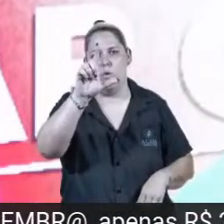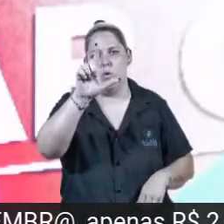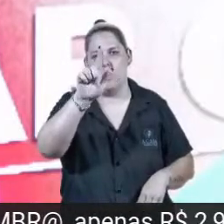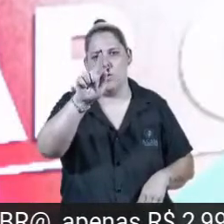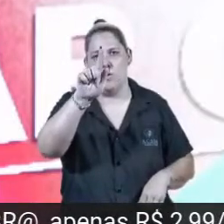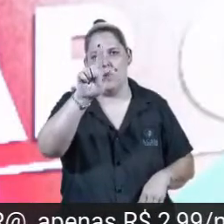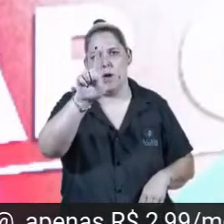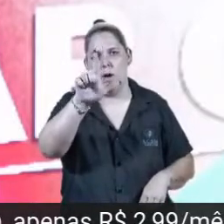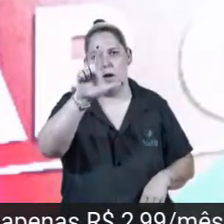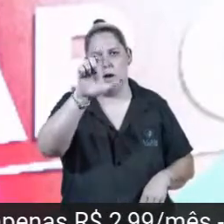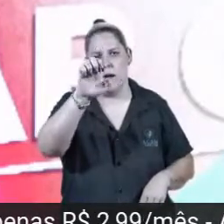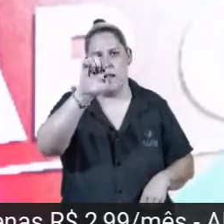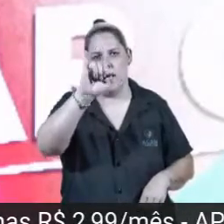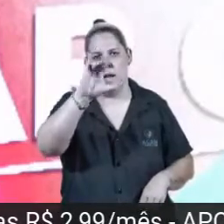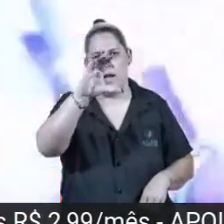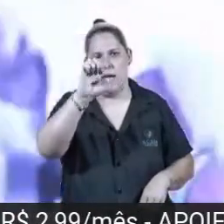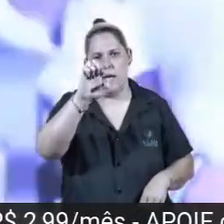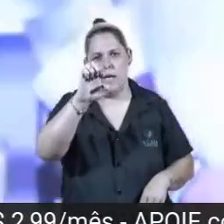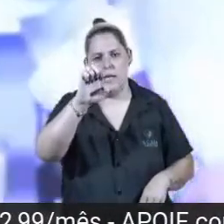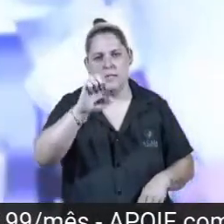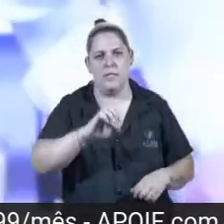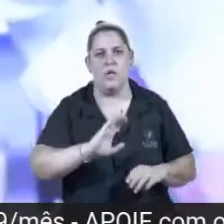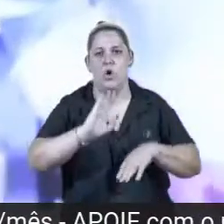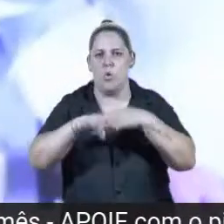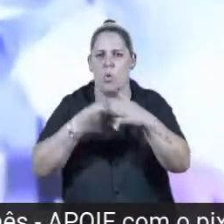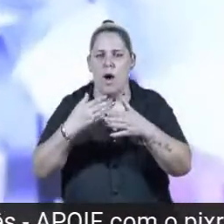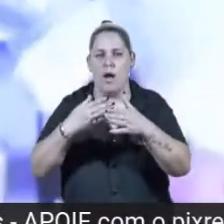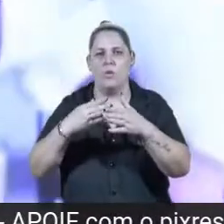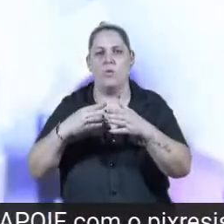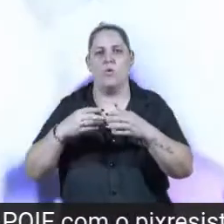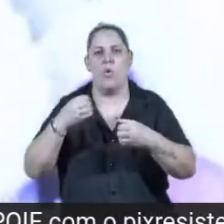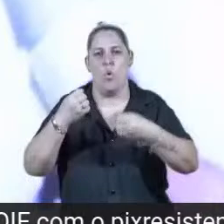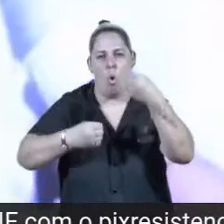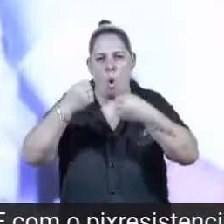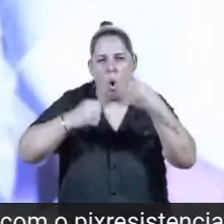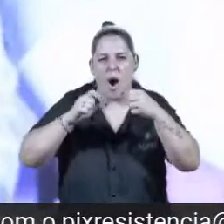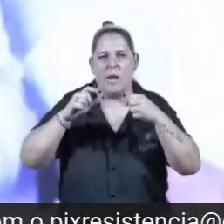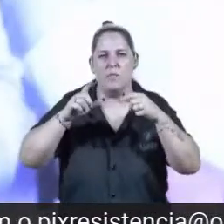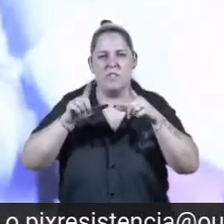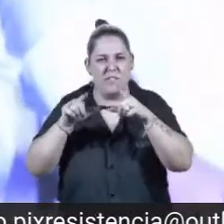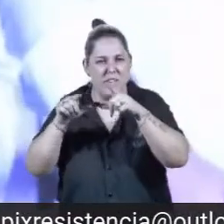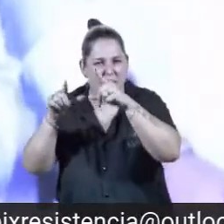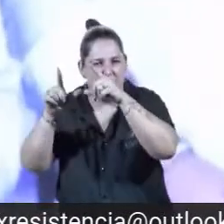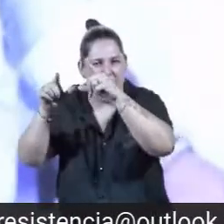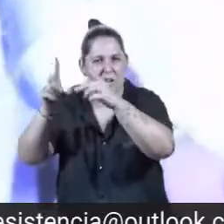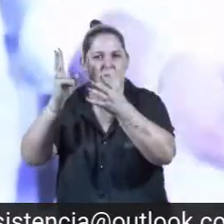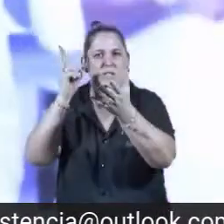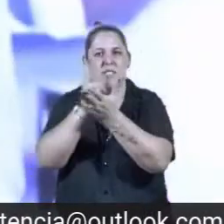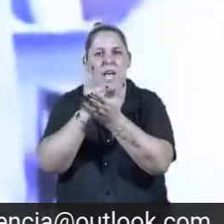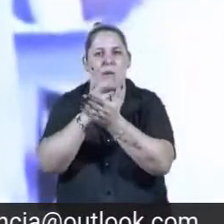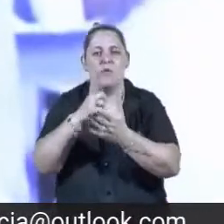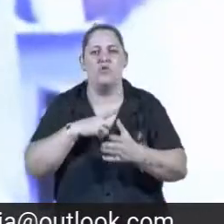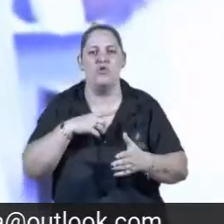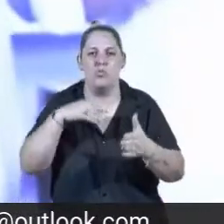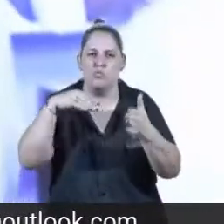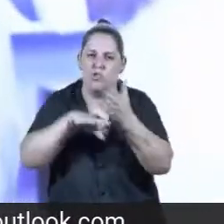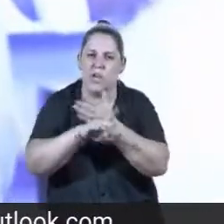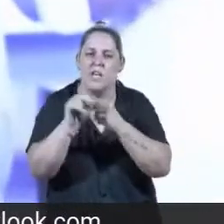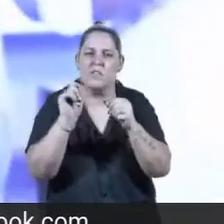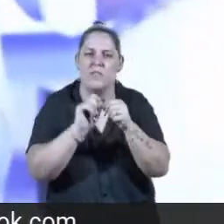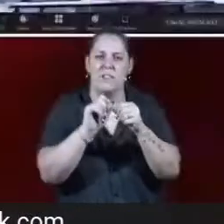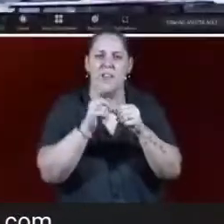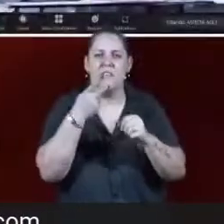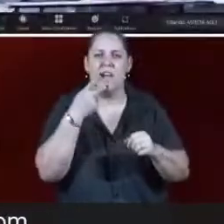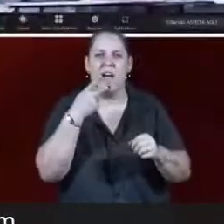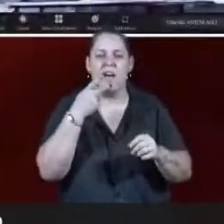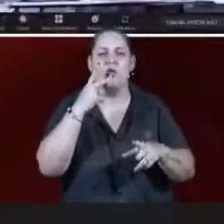E quando a gente mandava as caravanas lá para Curitiba, tinha sempre um gesto que a gente fazia, que era falar